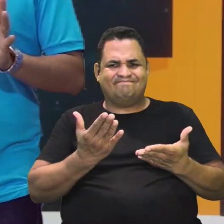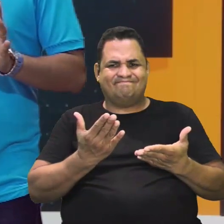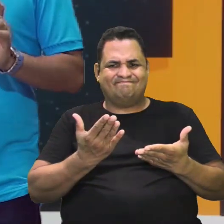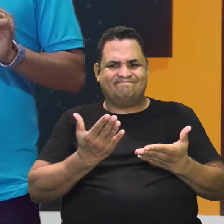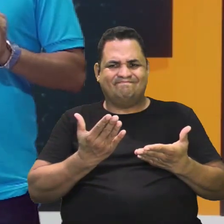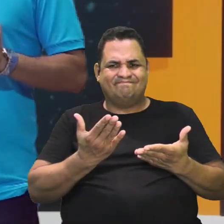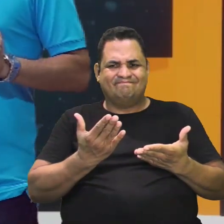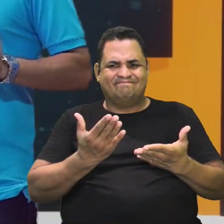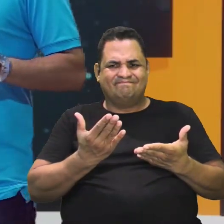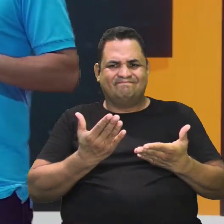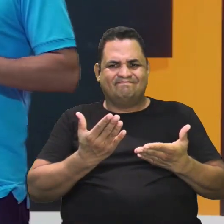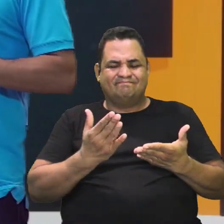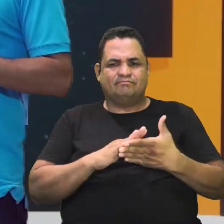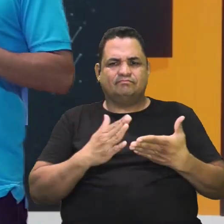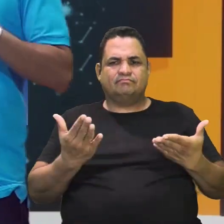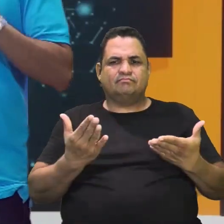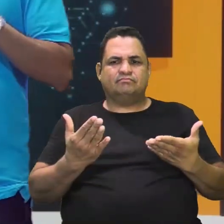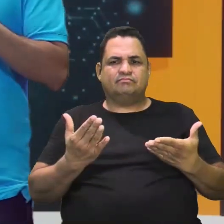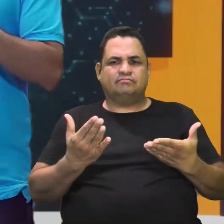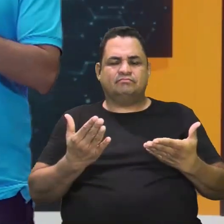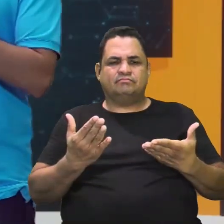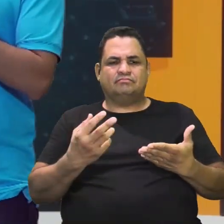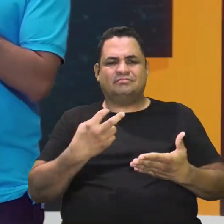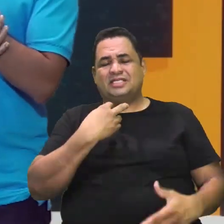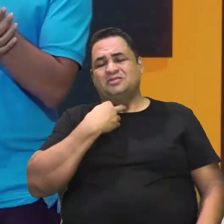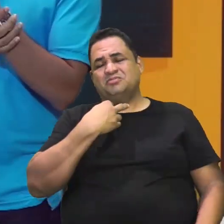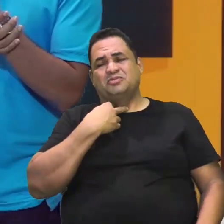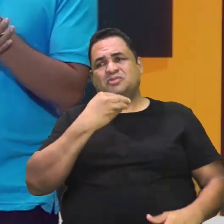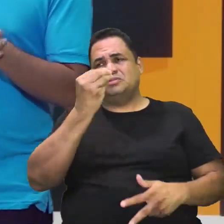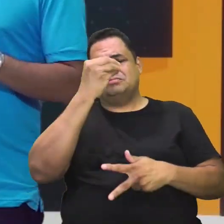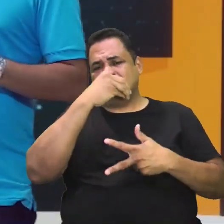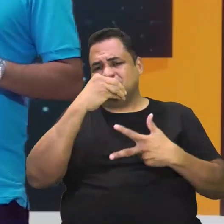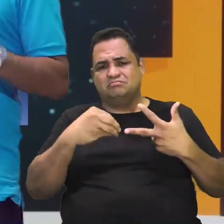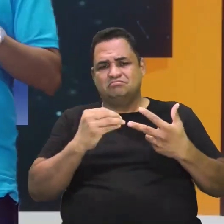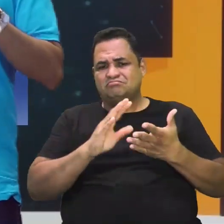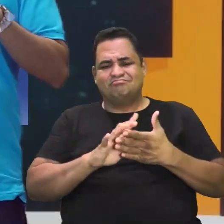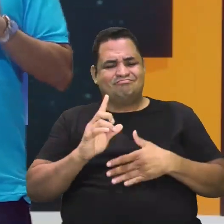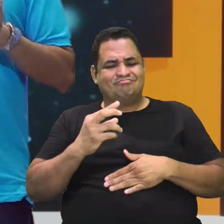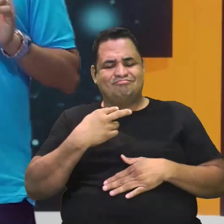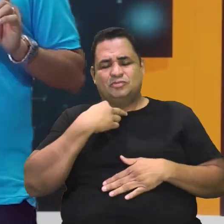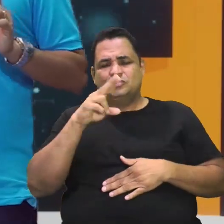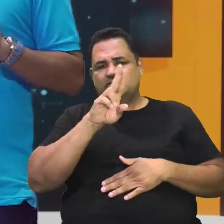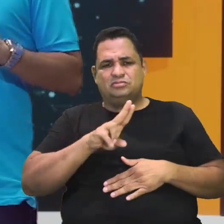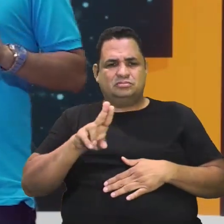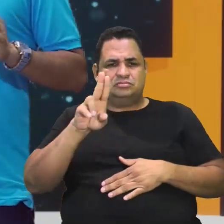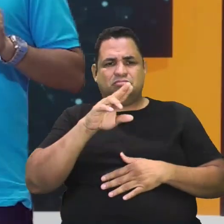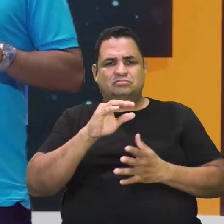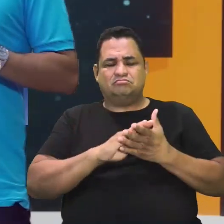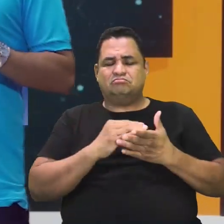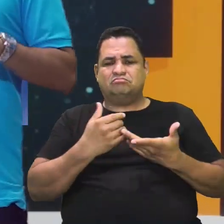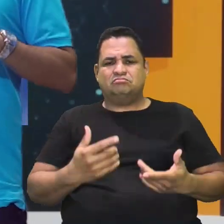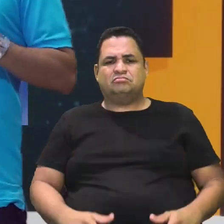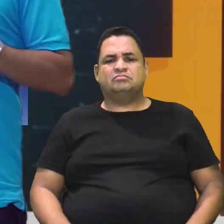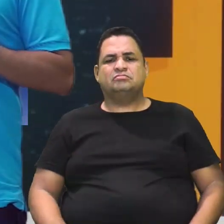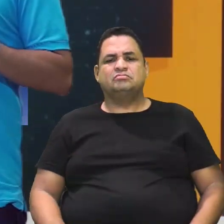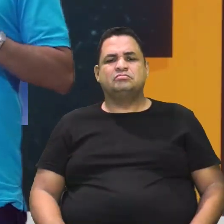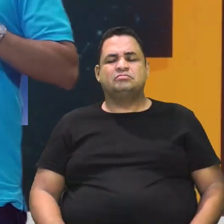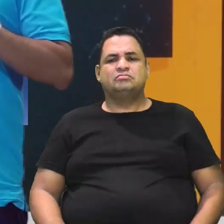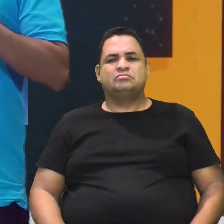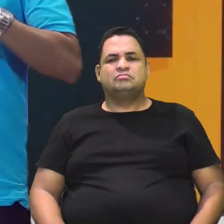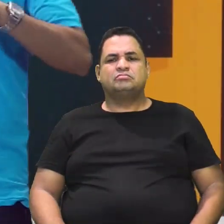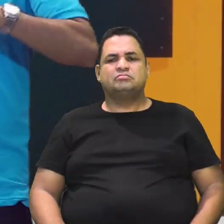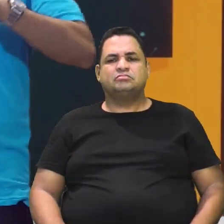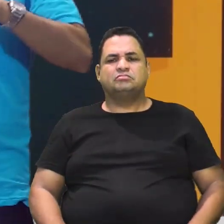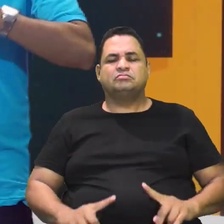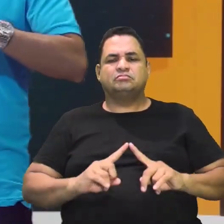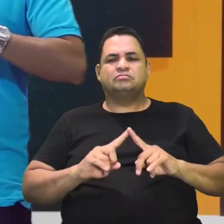Muito... Vamos colocar na É porque não pode, né? O Enem não vai usar, né? Mas a gente precisa treinar esse procedimento aí com vocês, entendeu? Mas